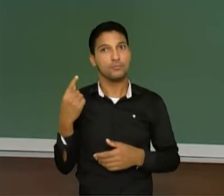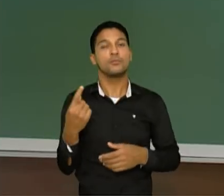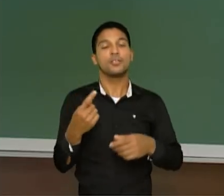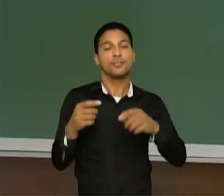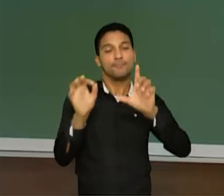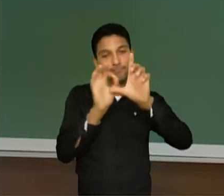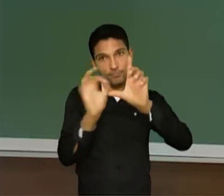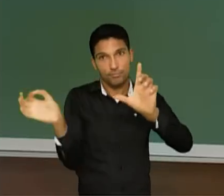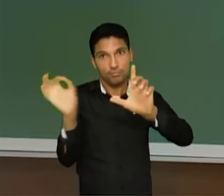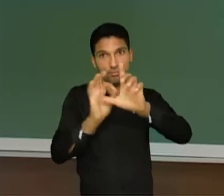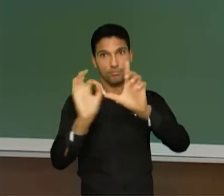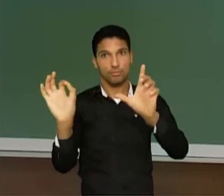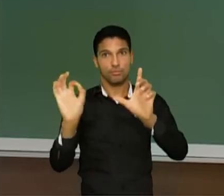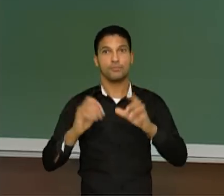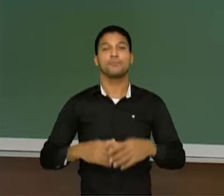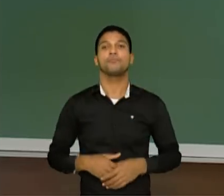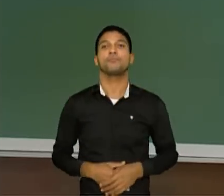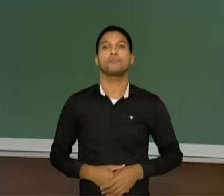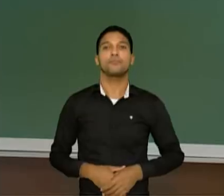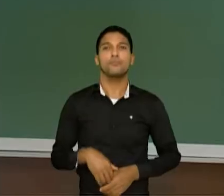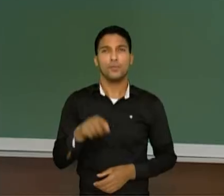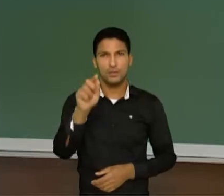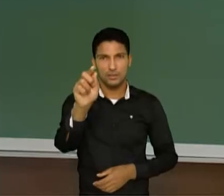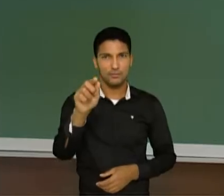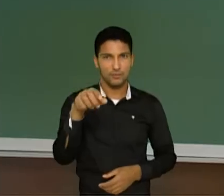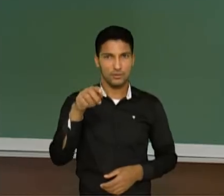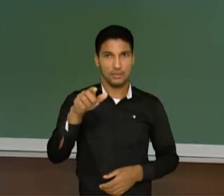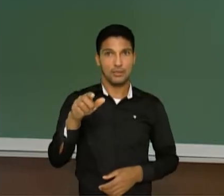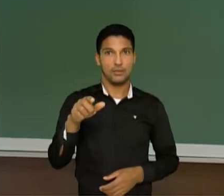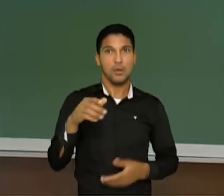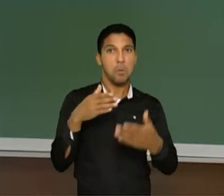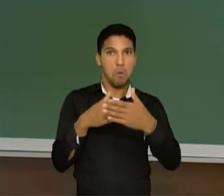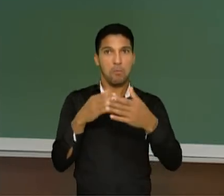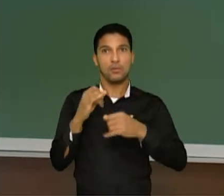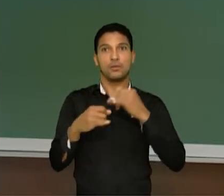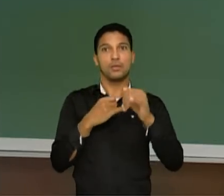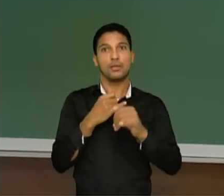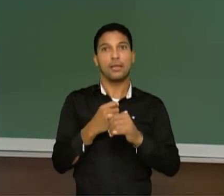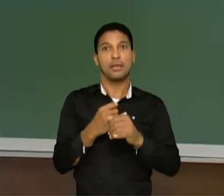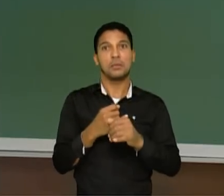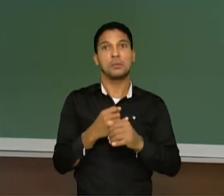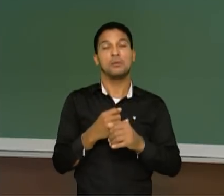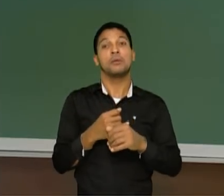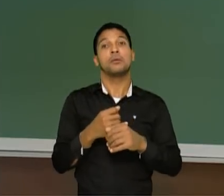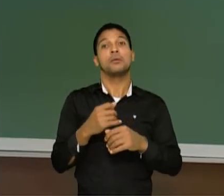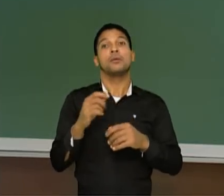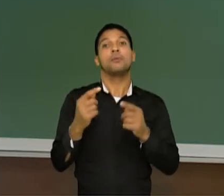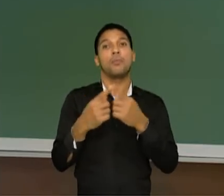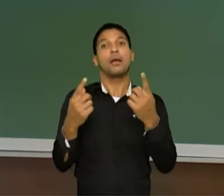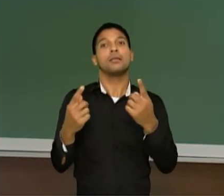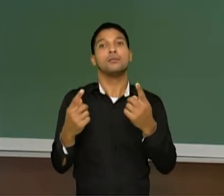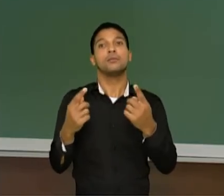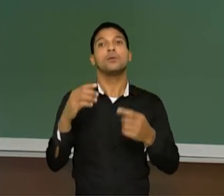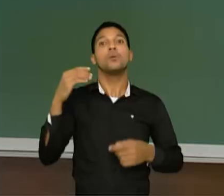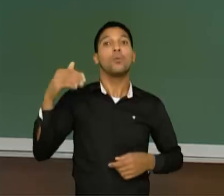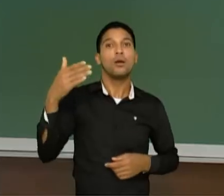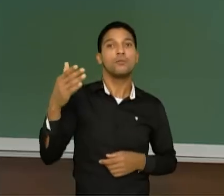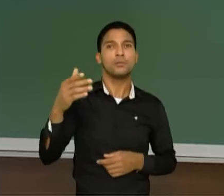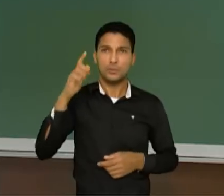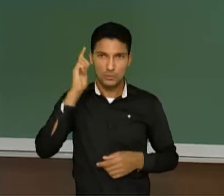vocês conseguirem aí um computador ou um celular com uma internet, com uma rede Wi-Fi, vocês conseguem assistir as aulas anteriores.